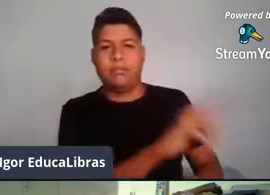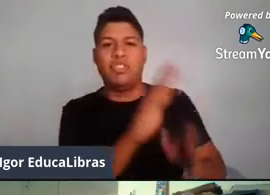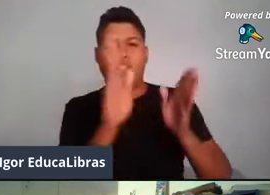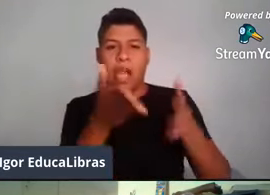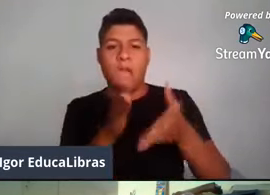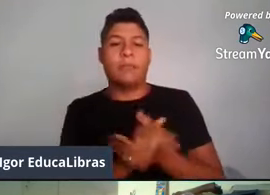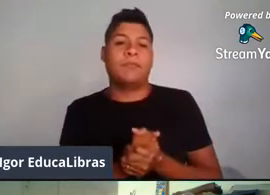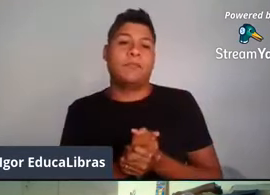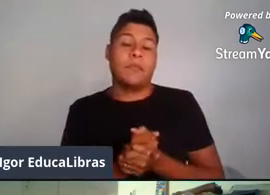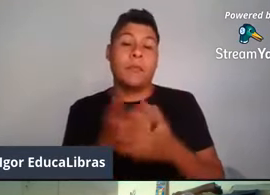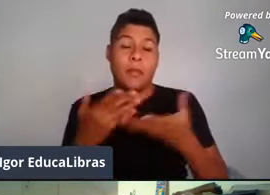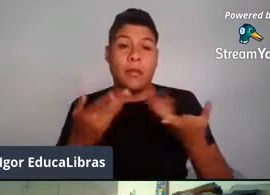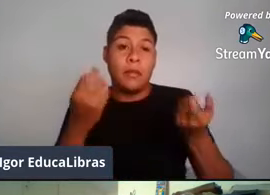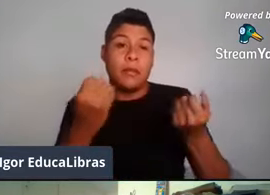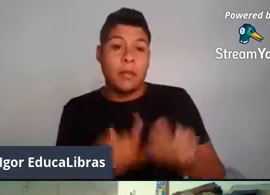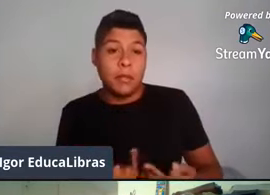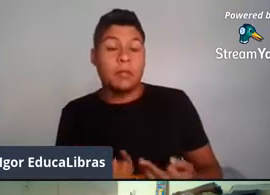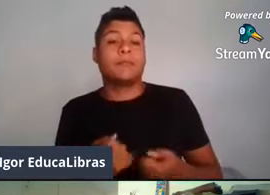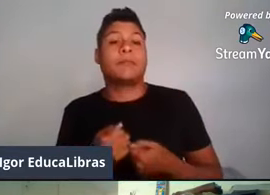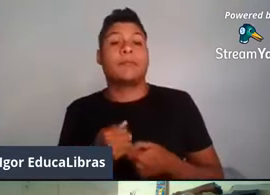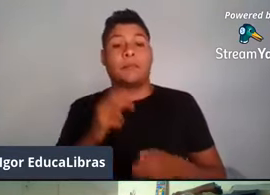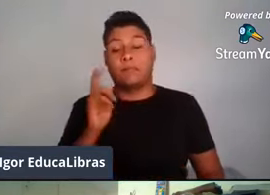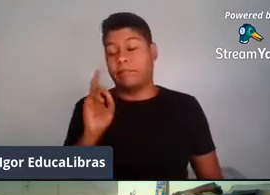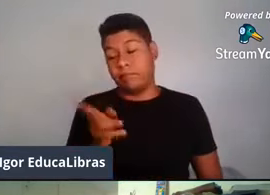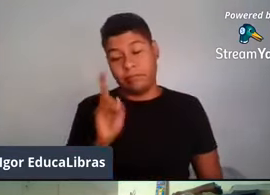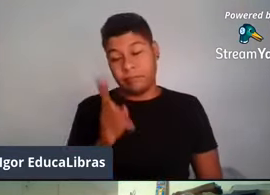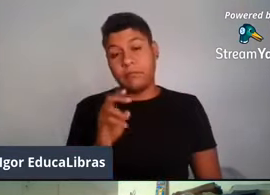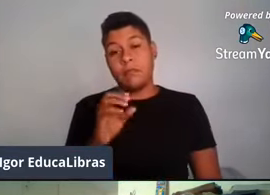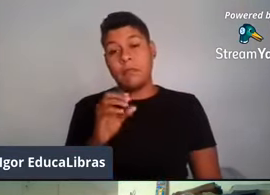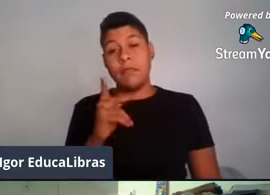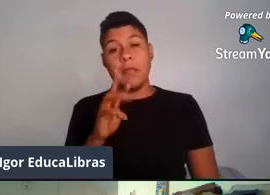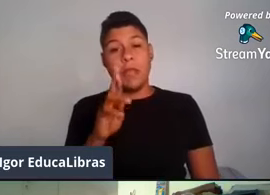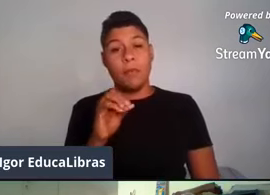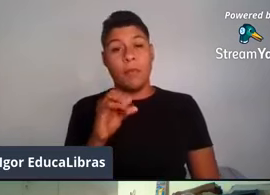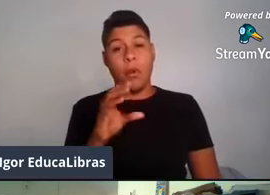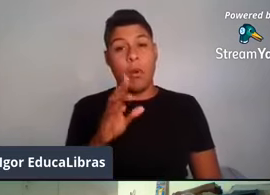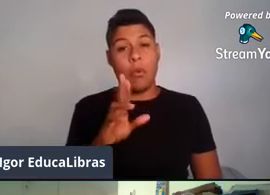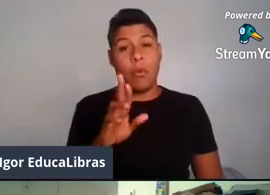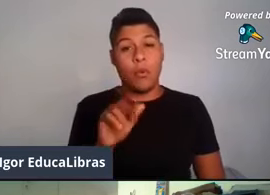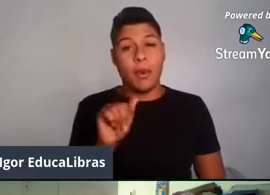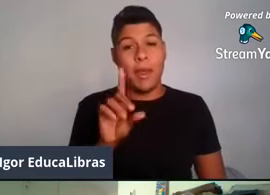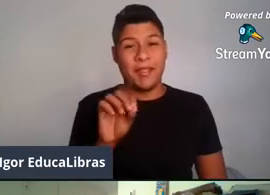quer dizer, mesmo agora como procurador, você continua